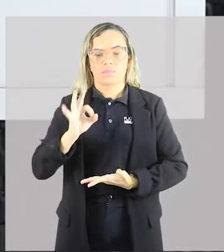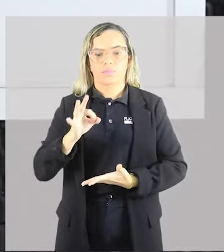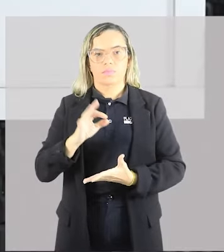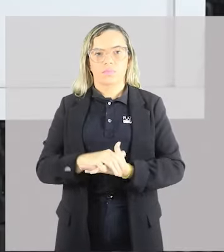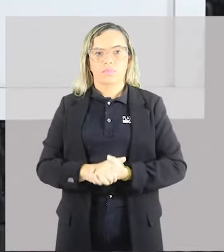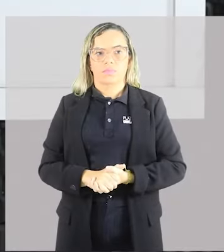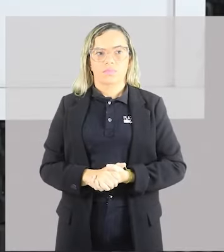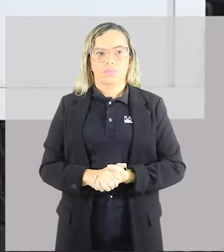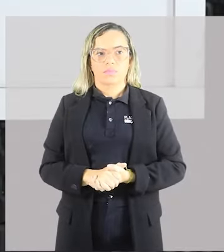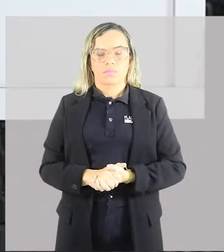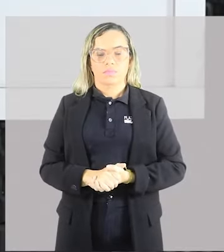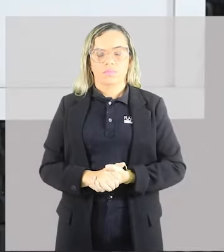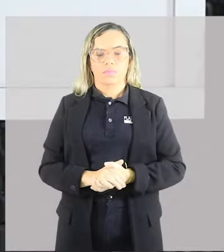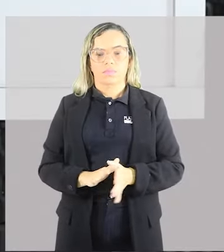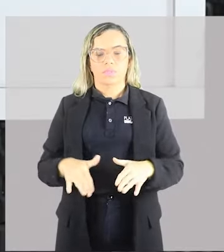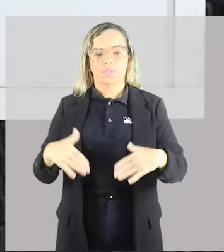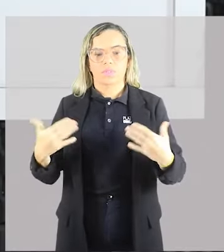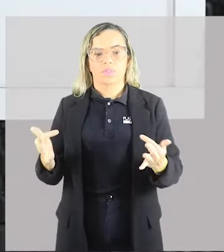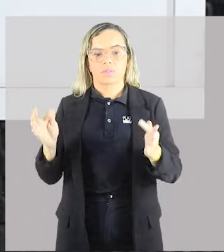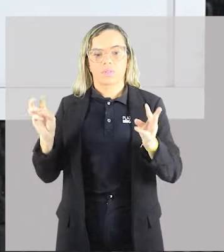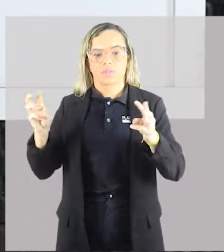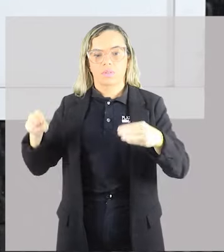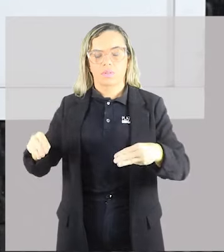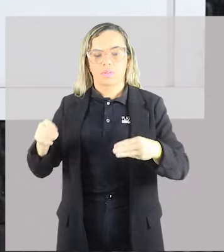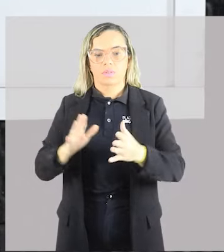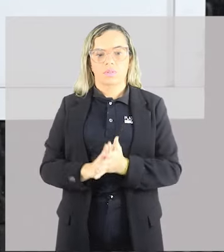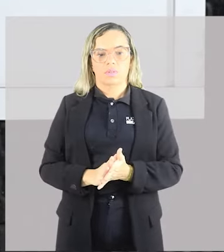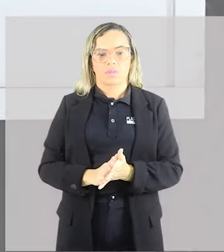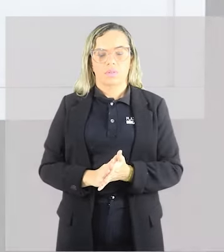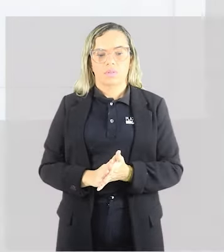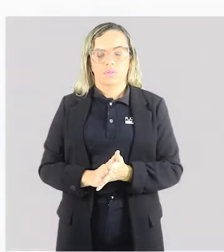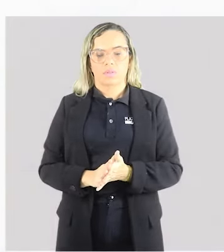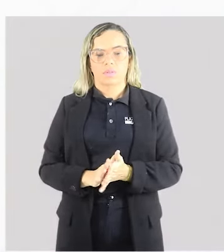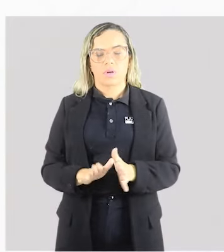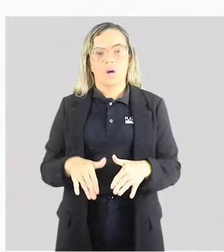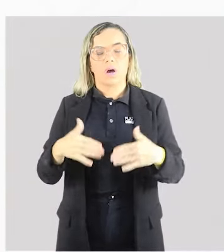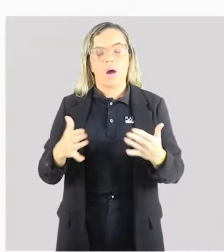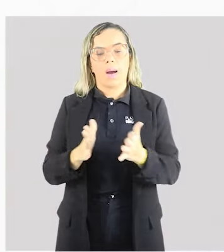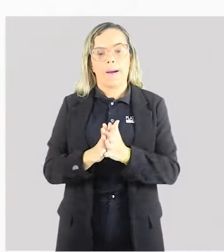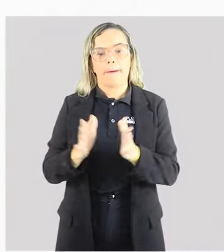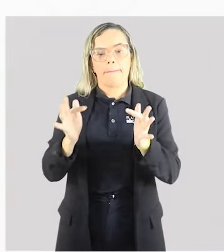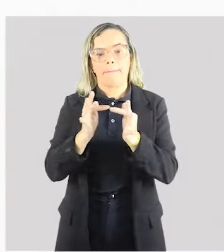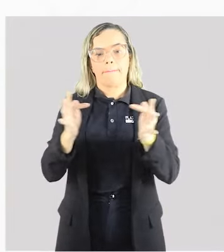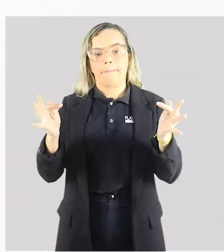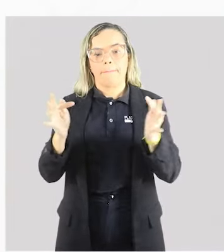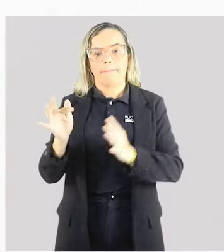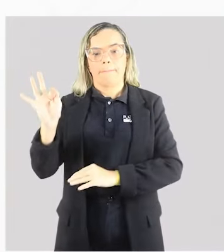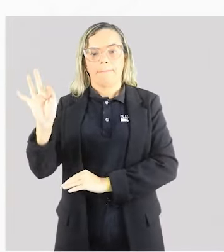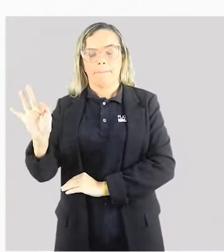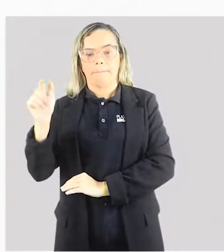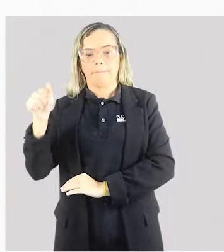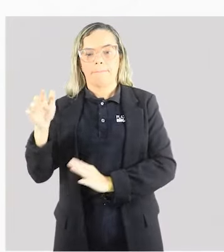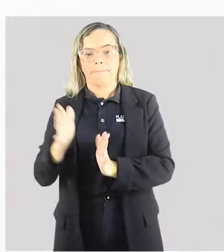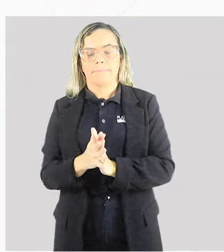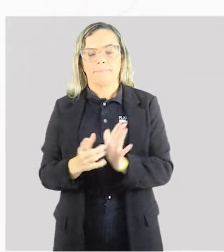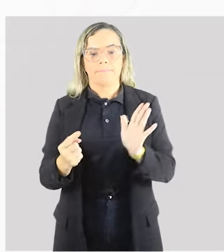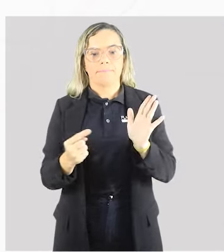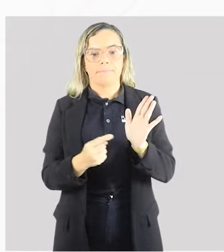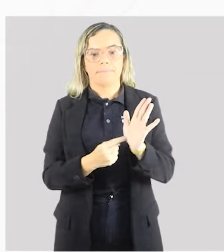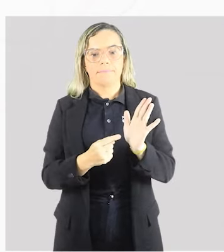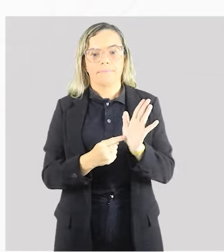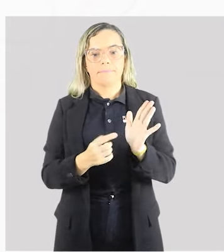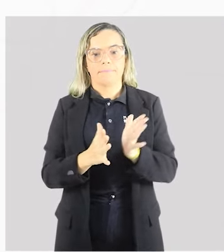certo e vamos pra última questão seja a função f definida pela lei